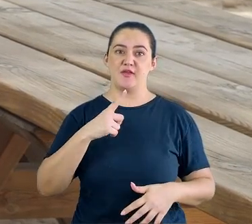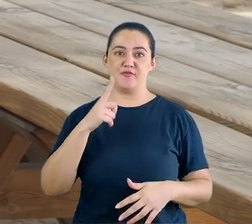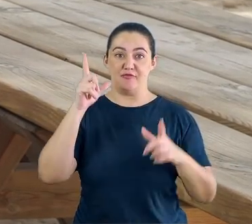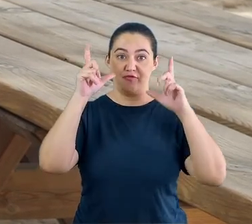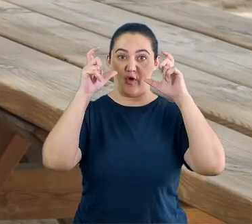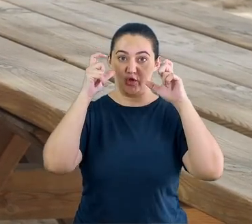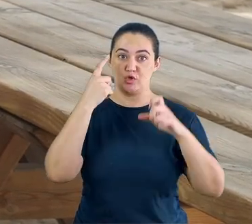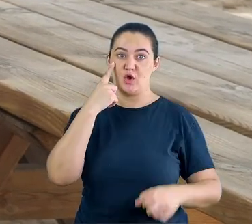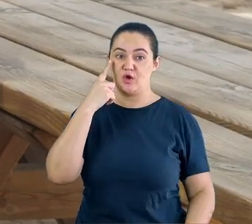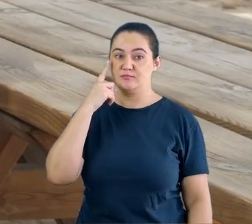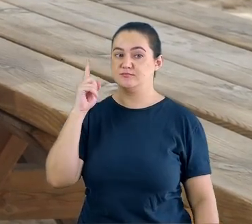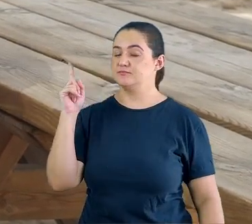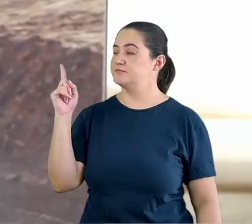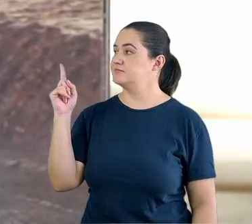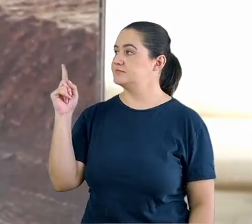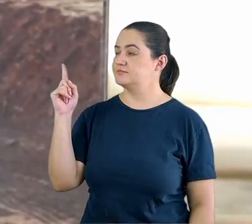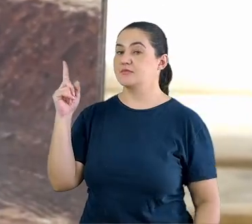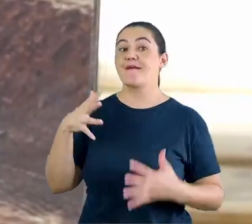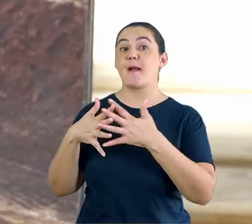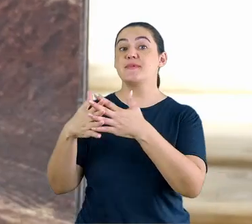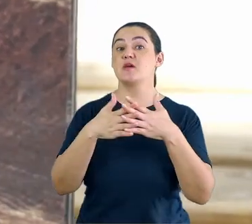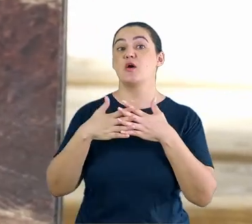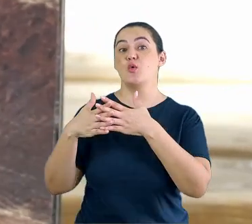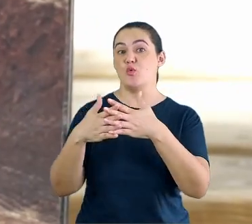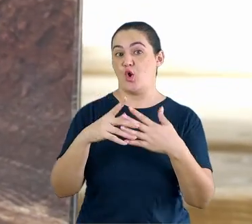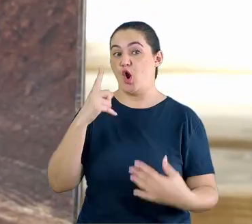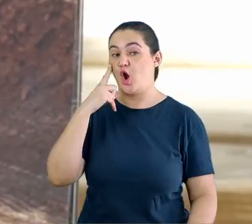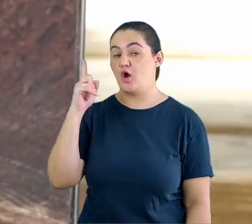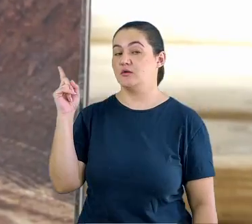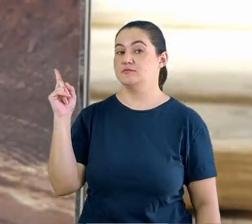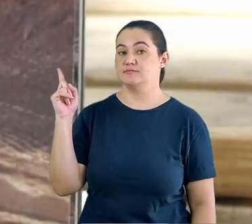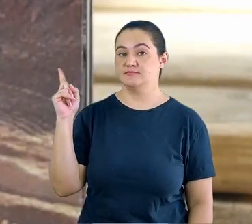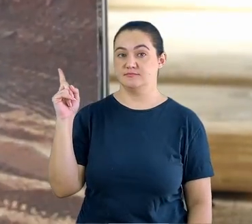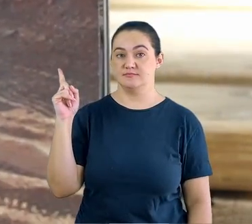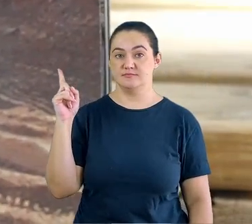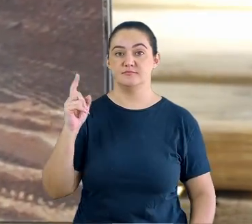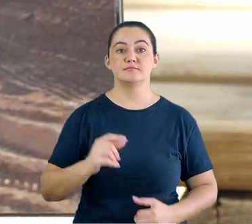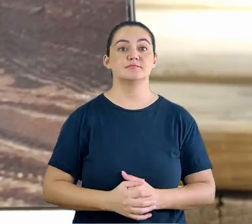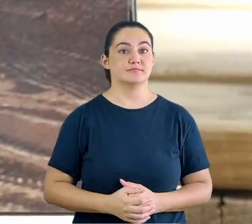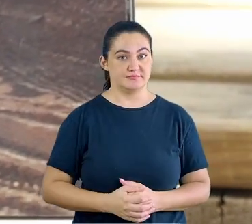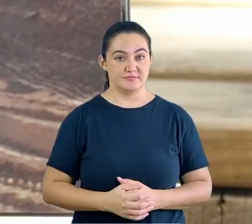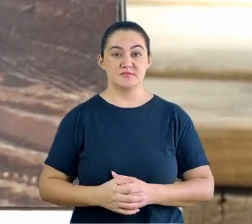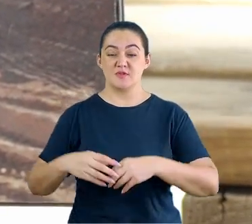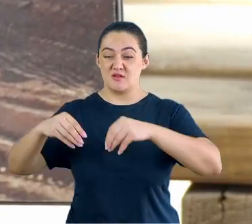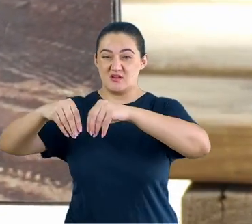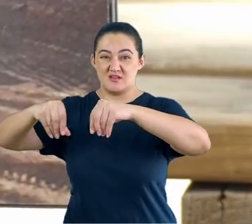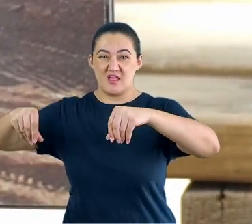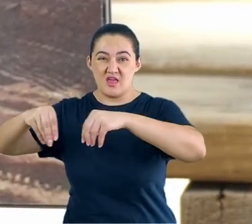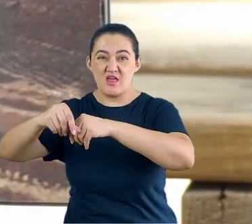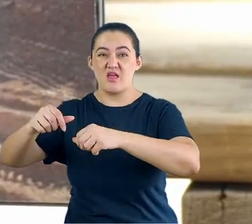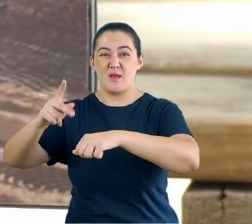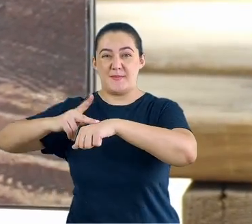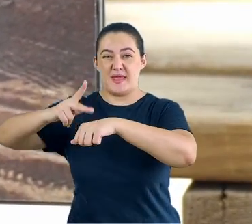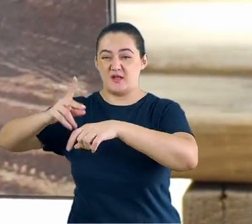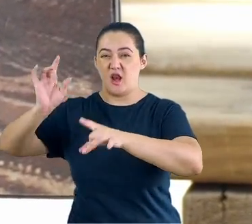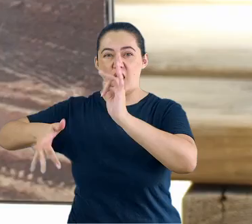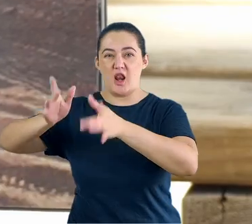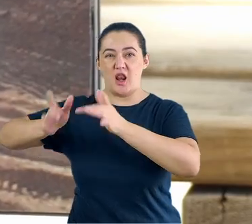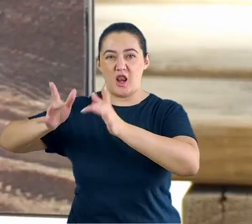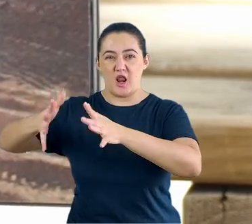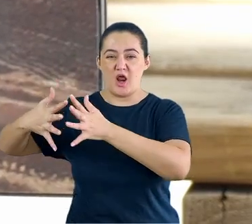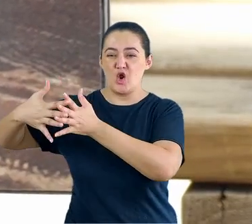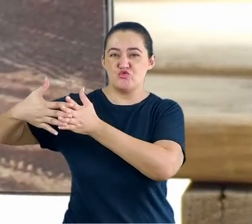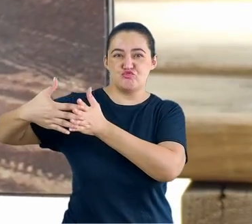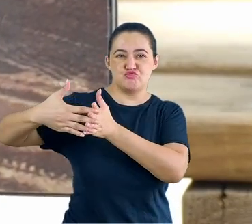tenho uma fotografia para mostrar para você de vários desses caminhões saindo ali daquele local, trazendo toneladas e